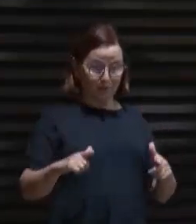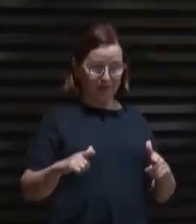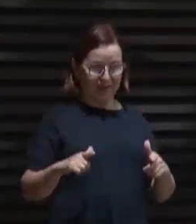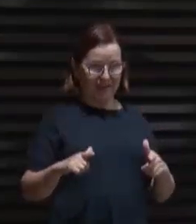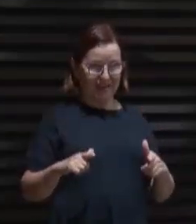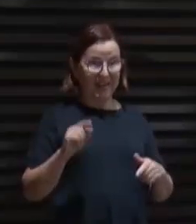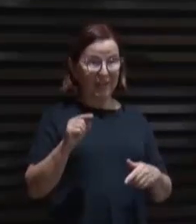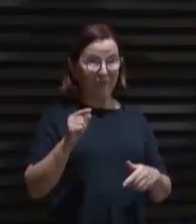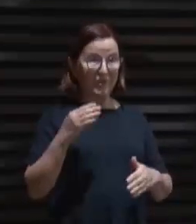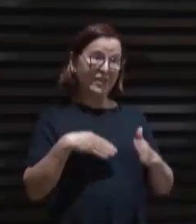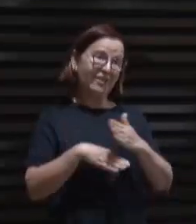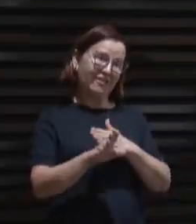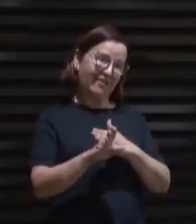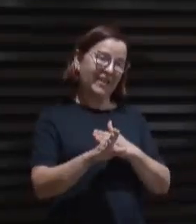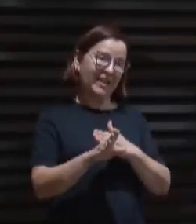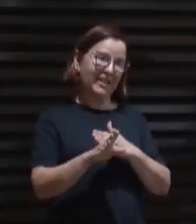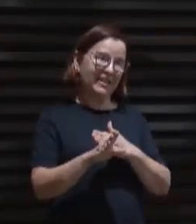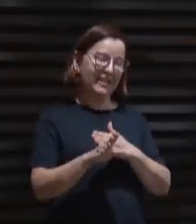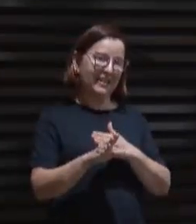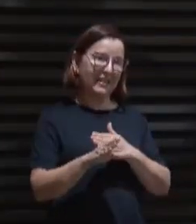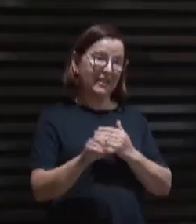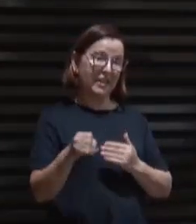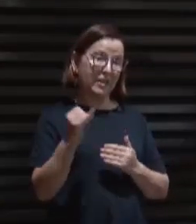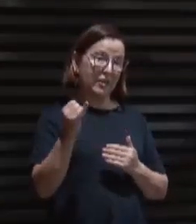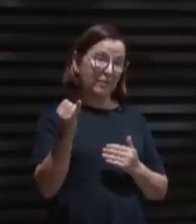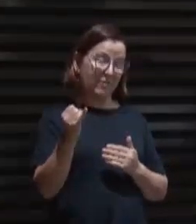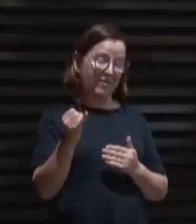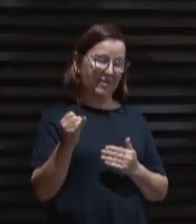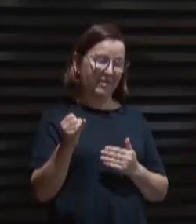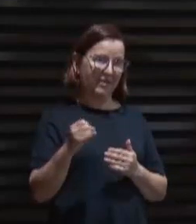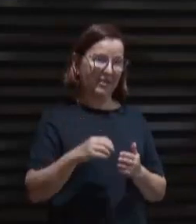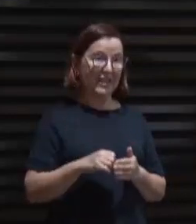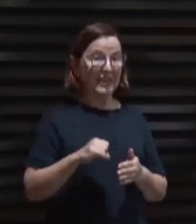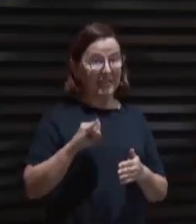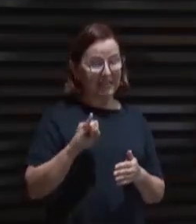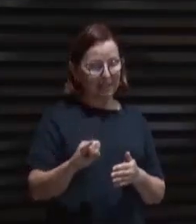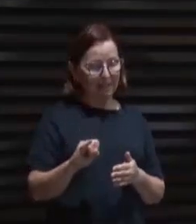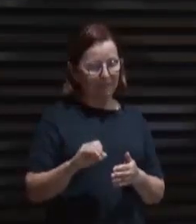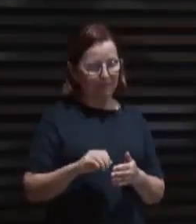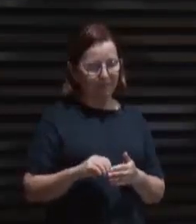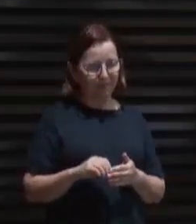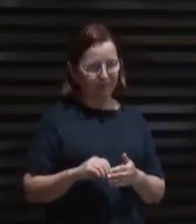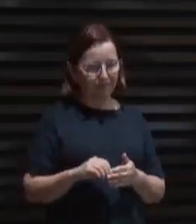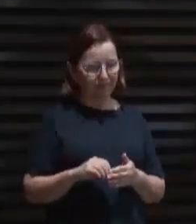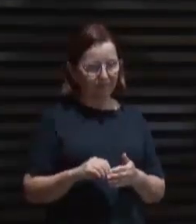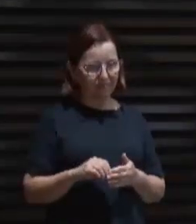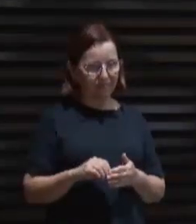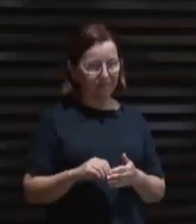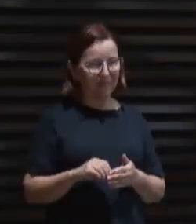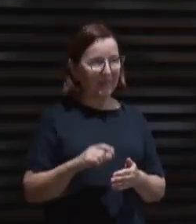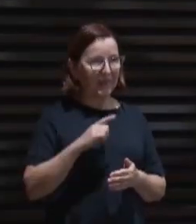está? Qual é o ambiente que você está se relacionando?